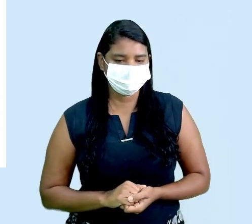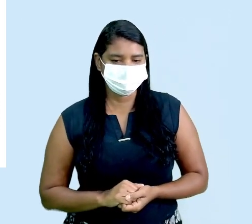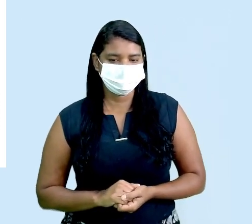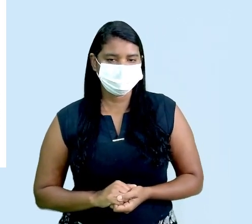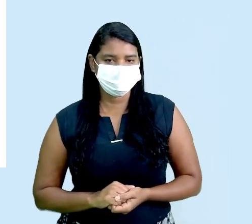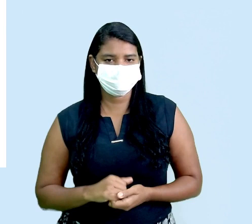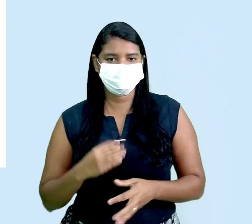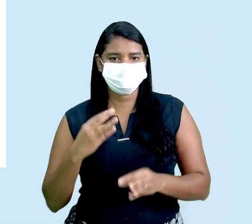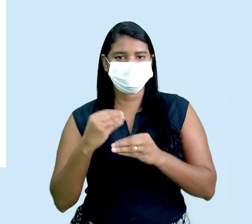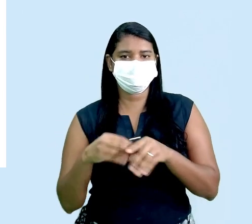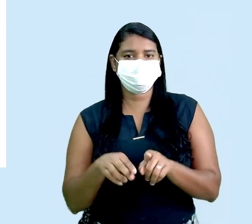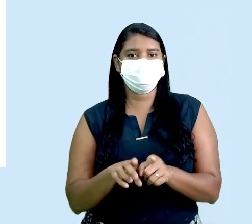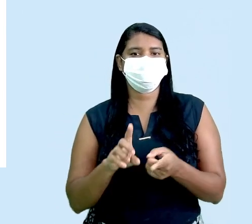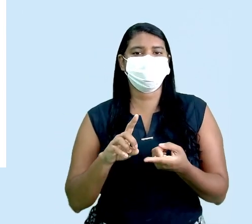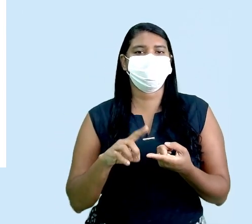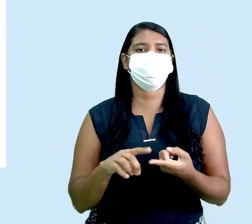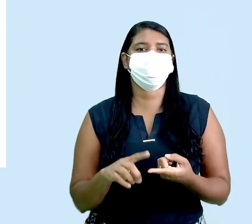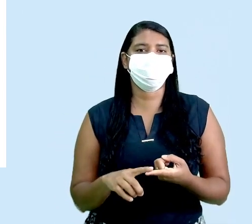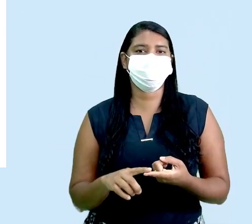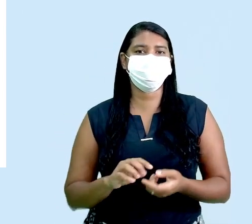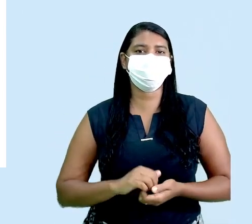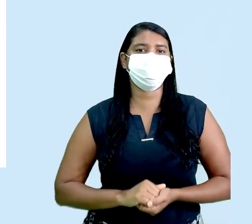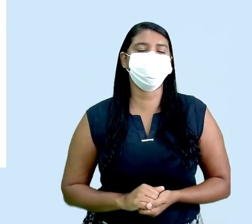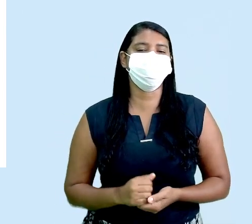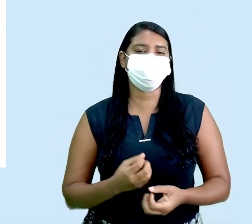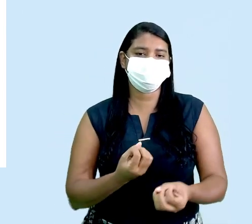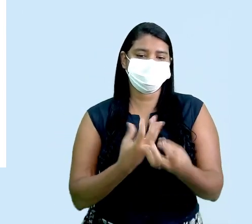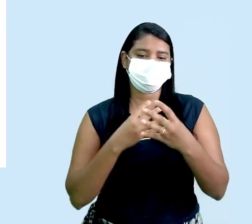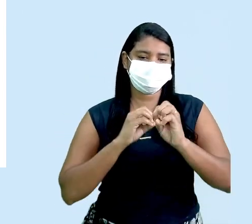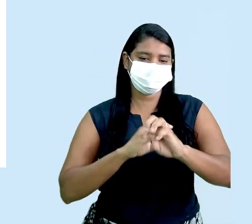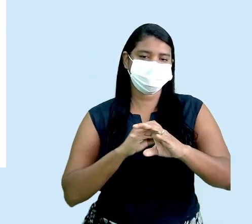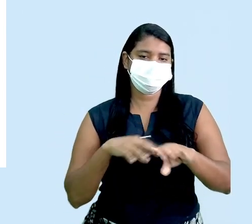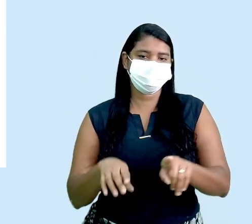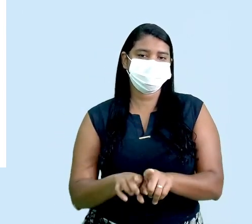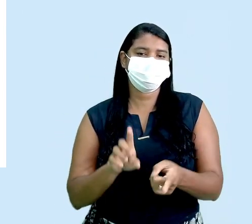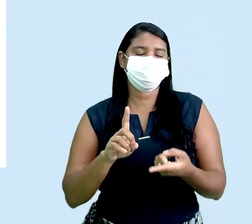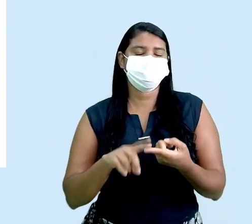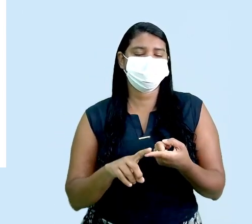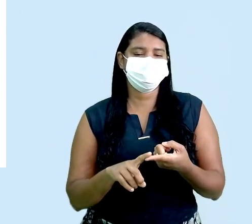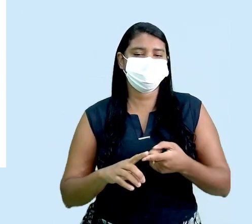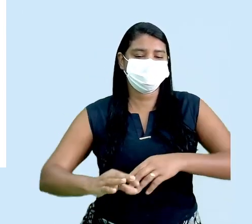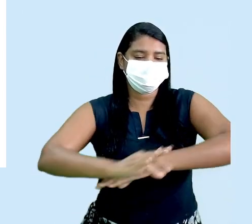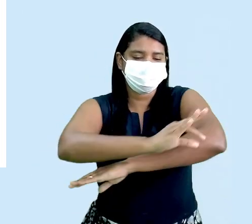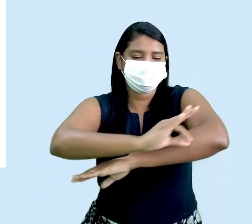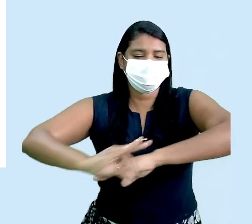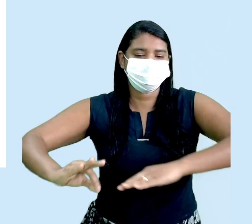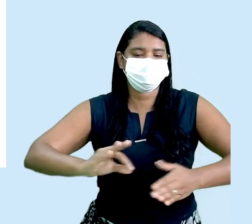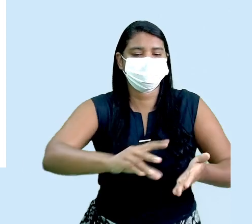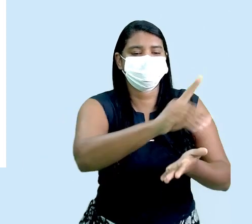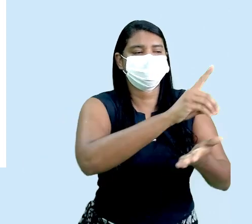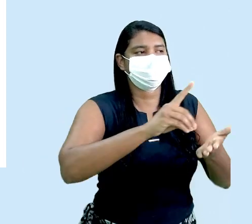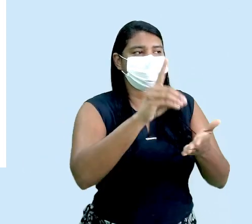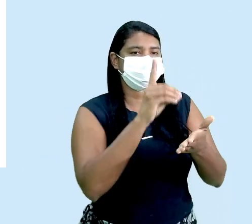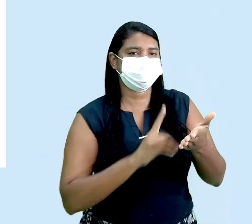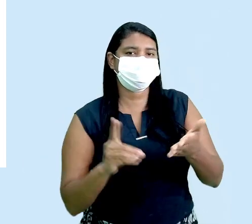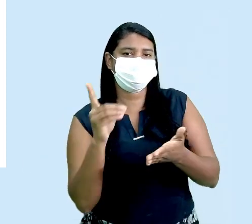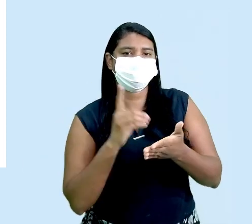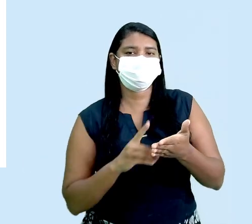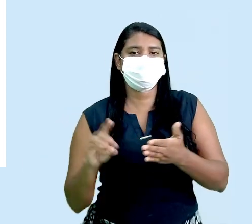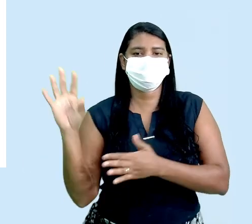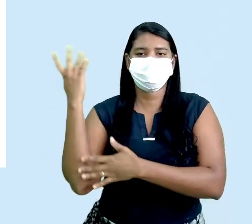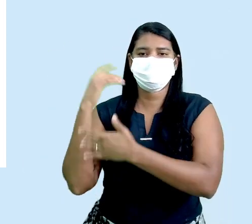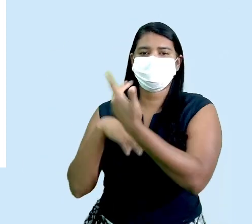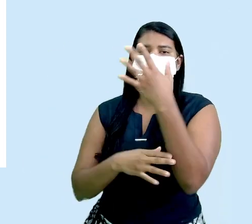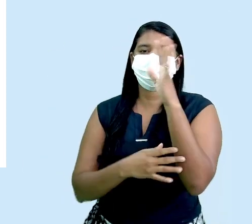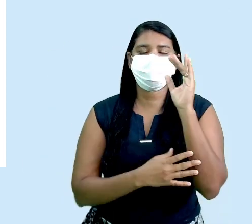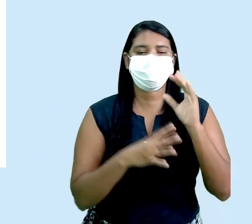ser também motivo de ensino. Você vai ensinar arquitetura, design, urbanismo, né,